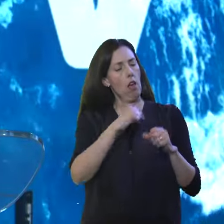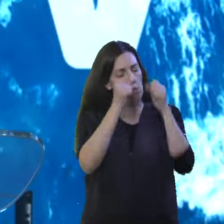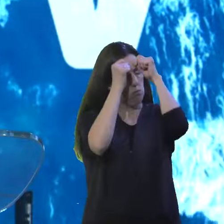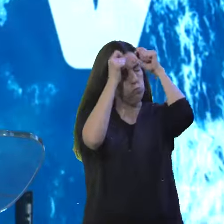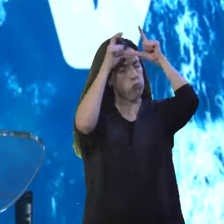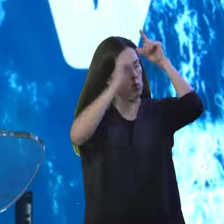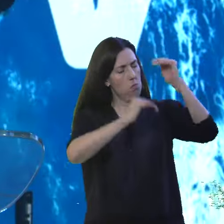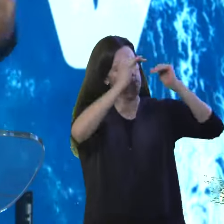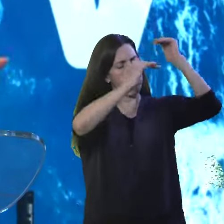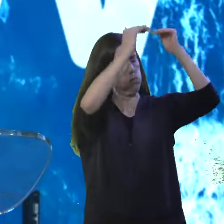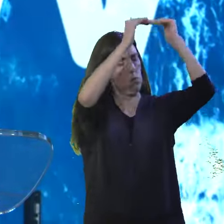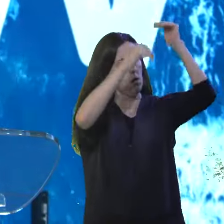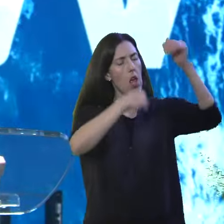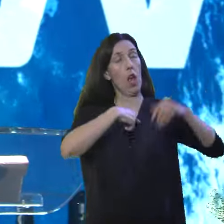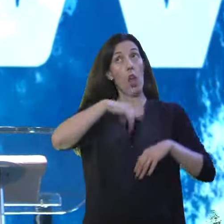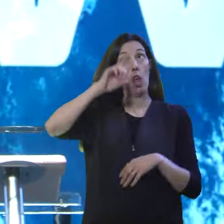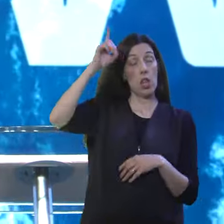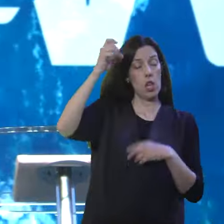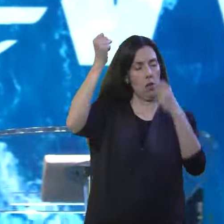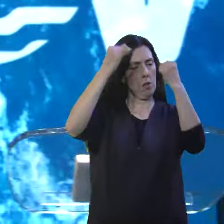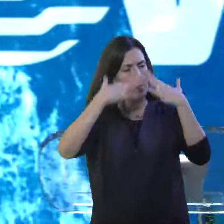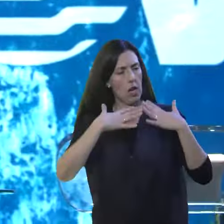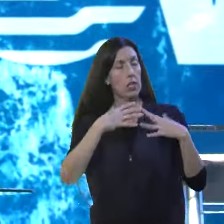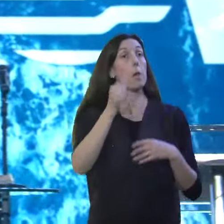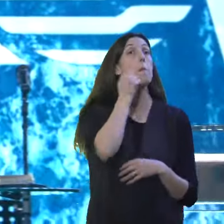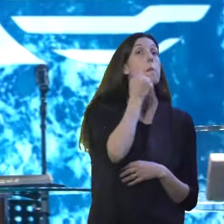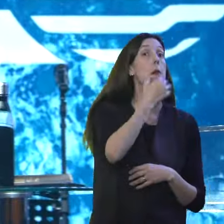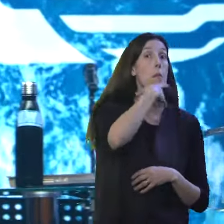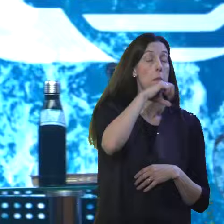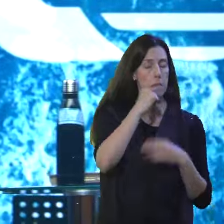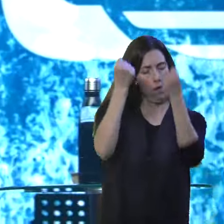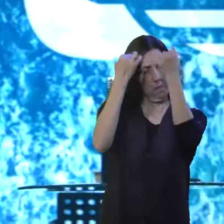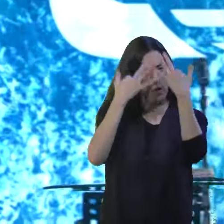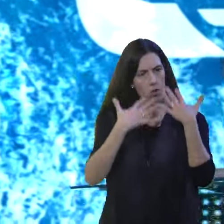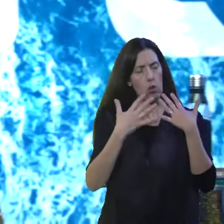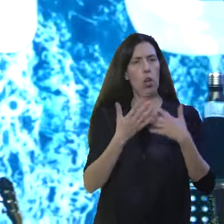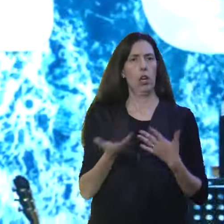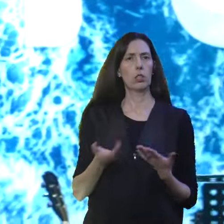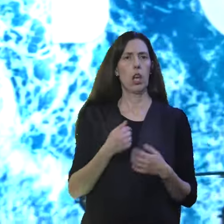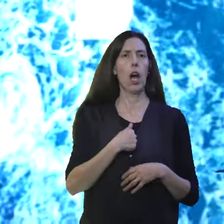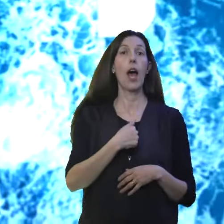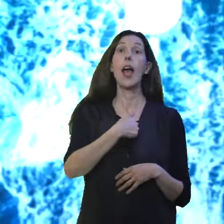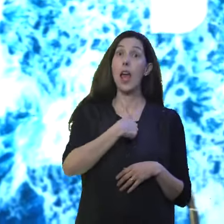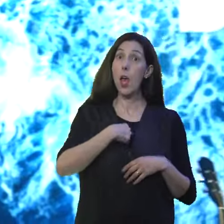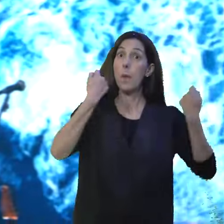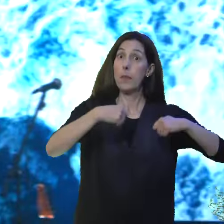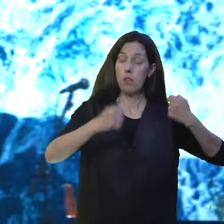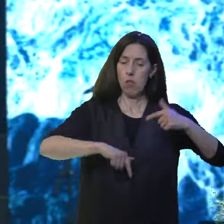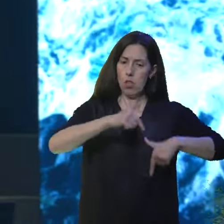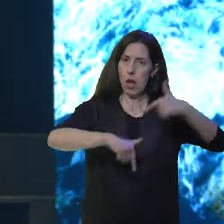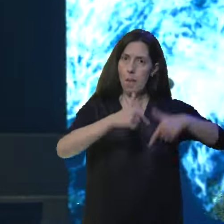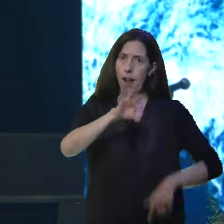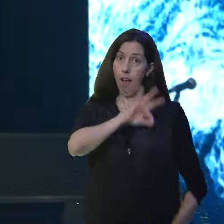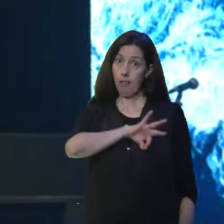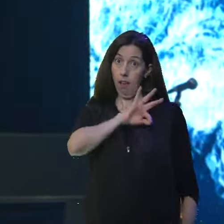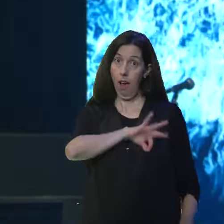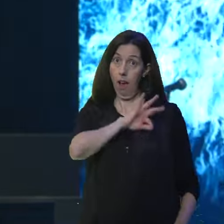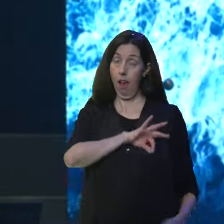de Deus, a bênção dos meus pais, eu ter um sustento, porque não dá para ir sair com a namorada e falar, ô mãe, me dá vintão para eu ir comer no shopping com